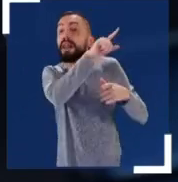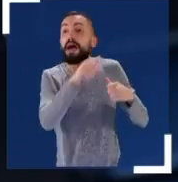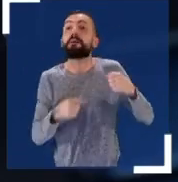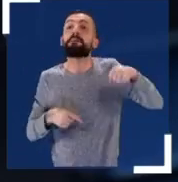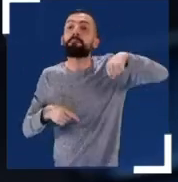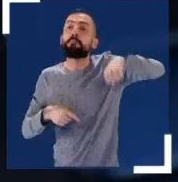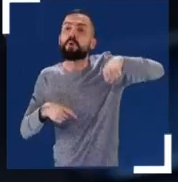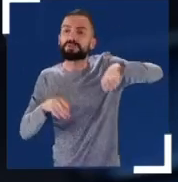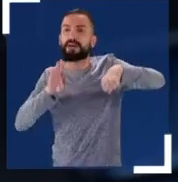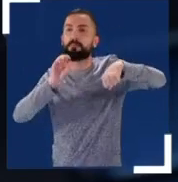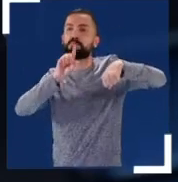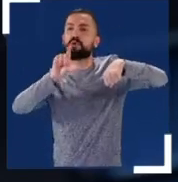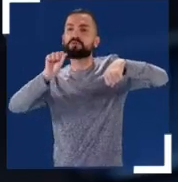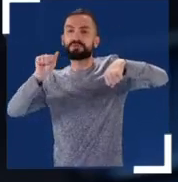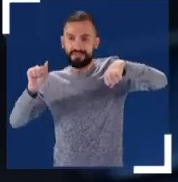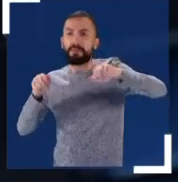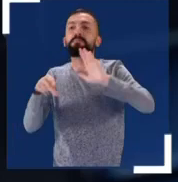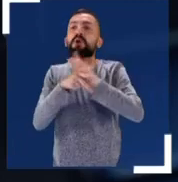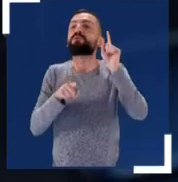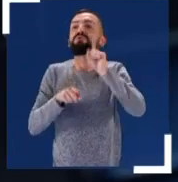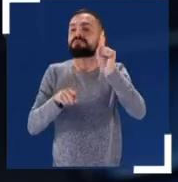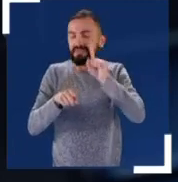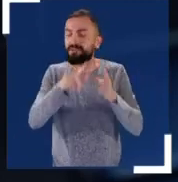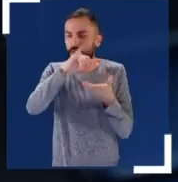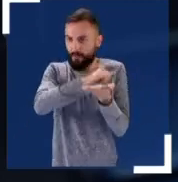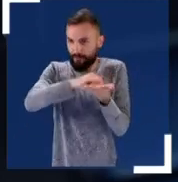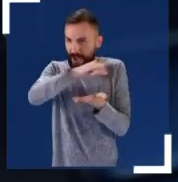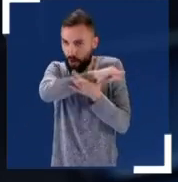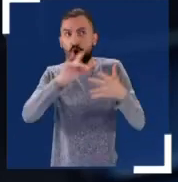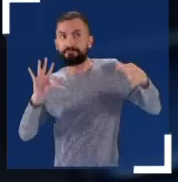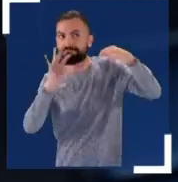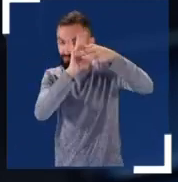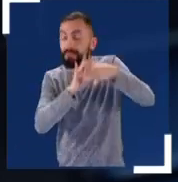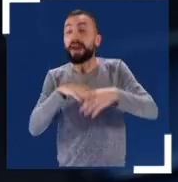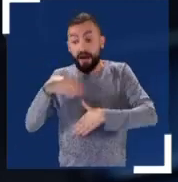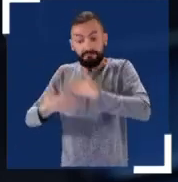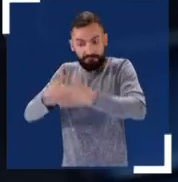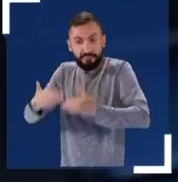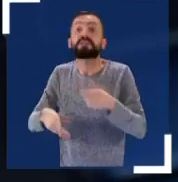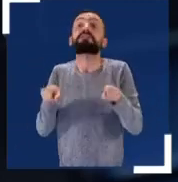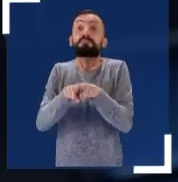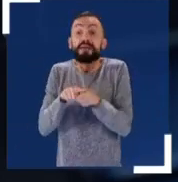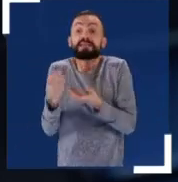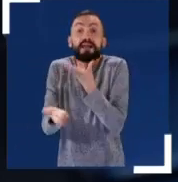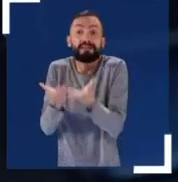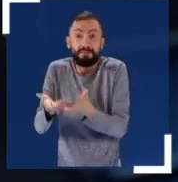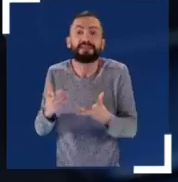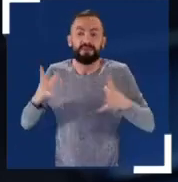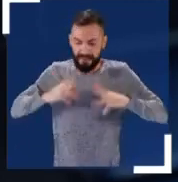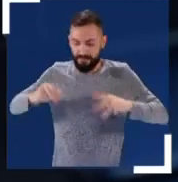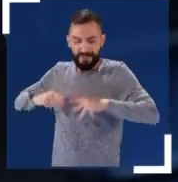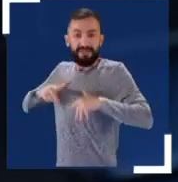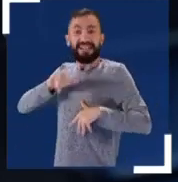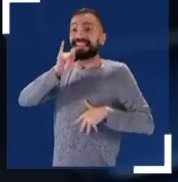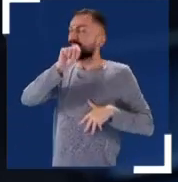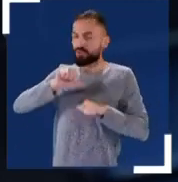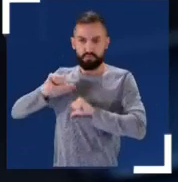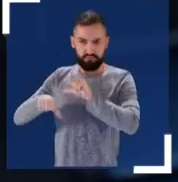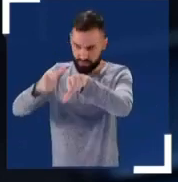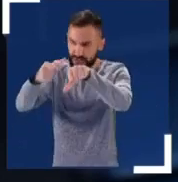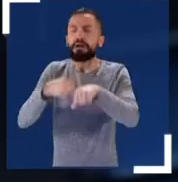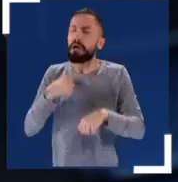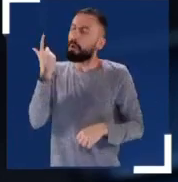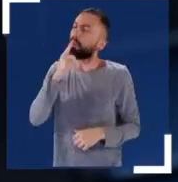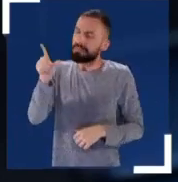privados para ampliar o seu campo de atuação, inclusive no tratamento do lixo. e ela tem condições de fazer isso. E no âmbito